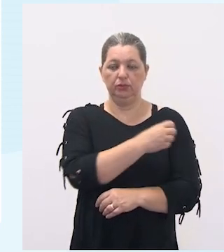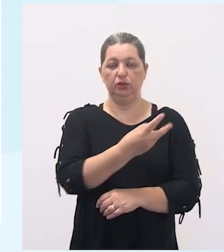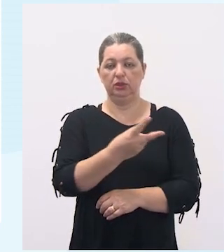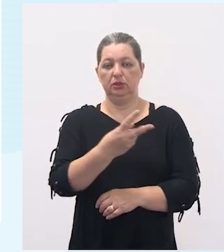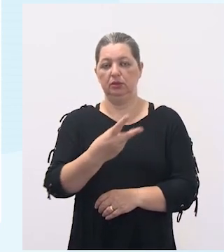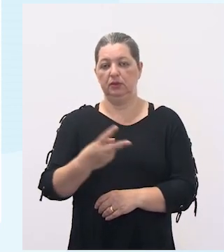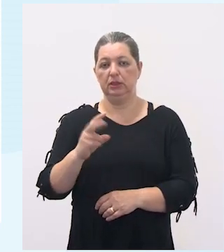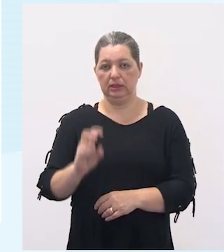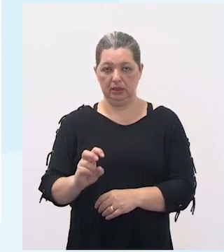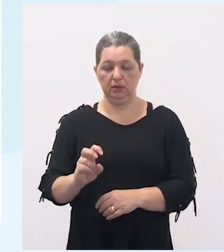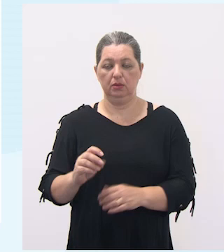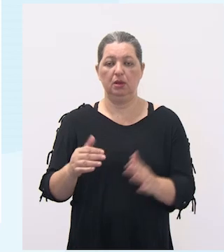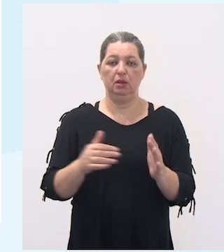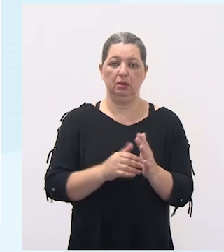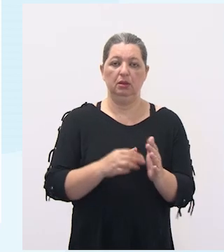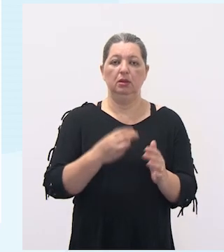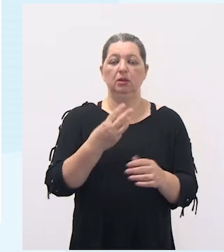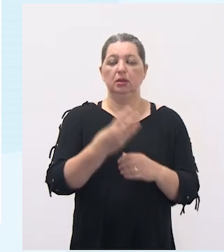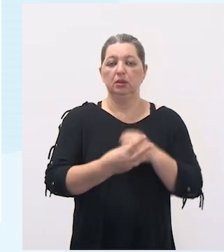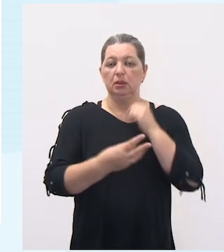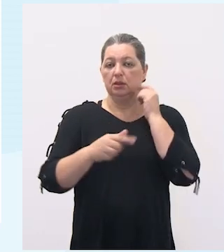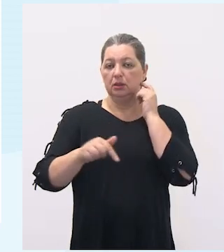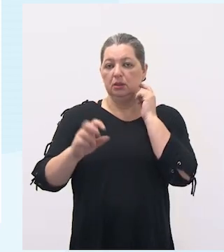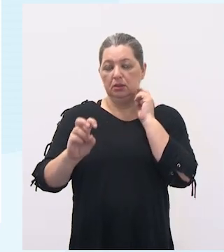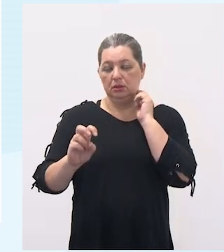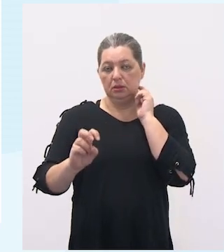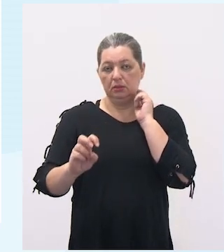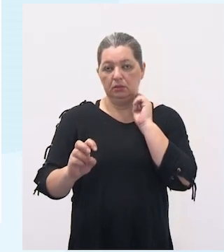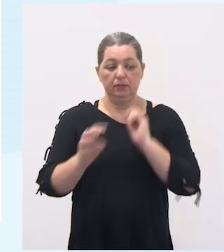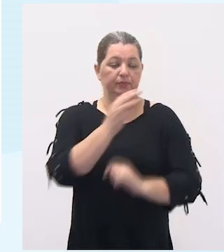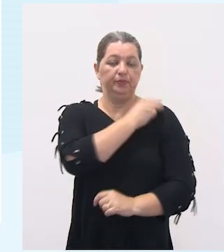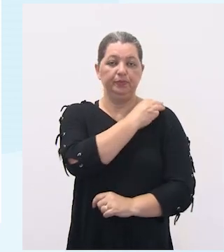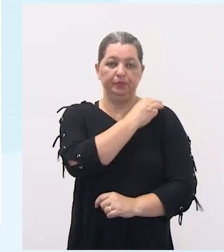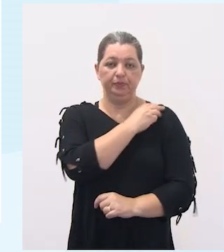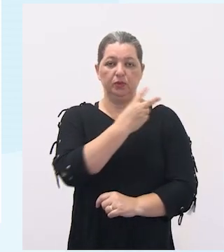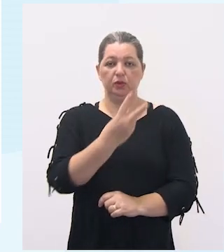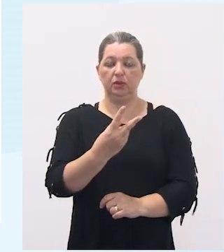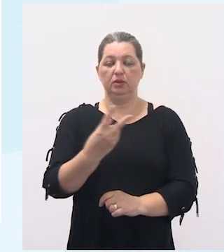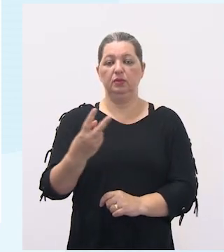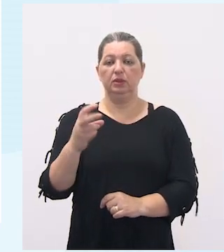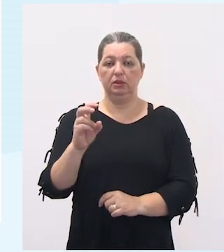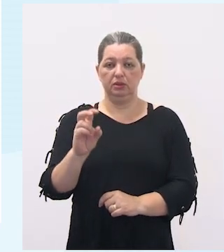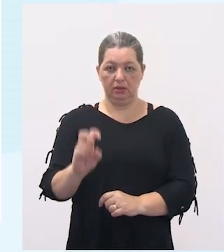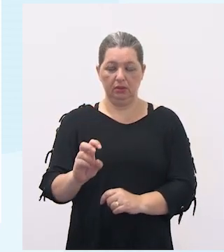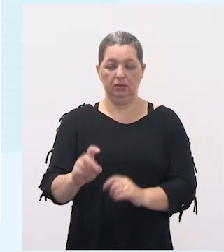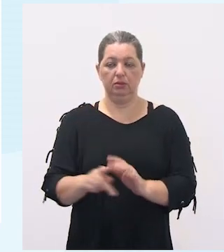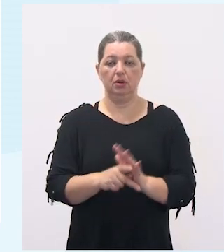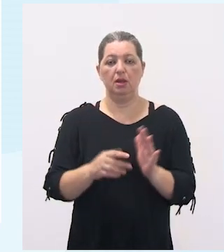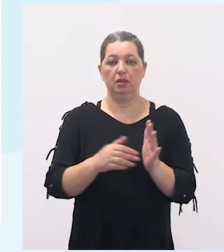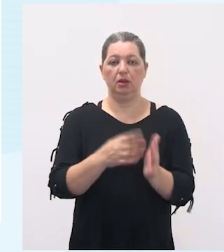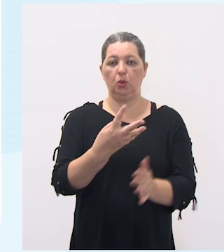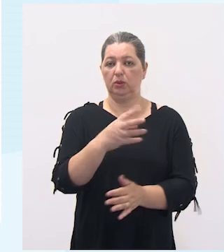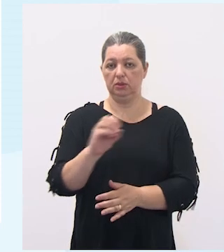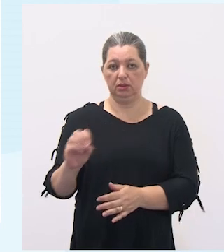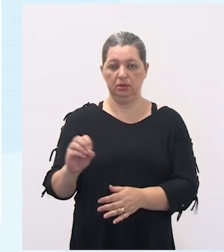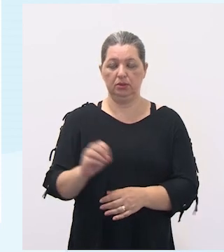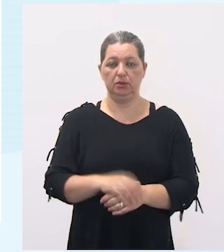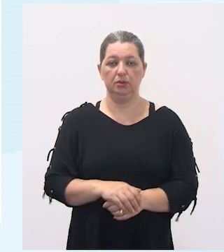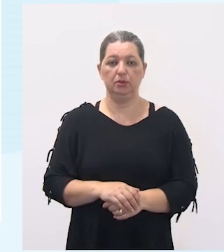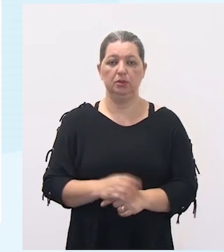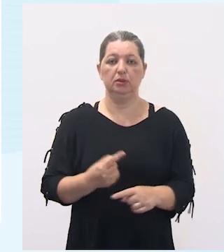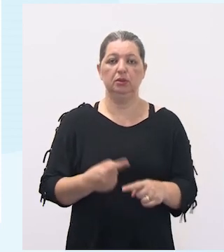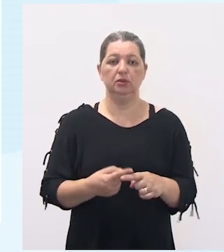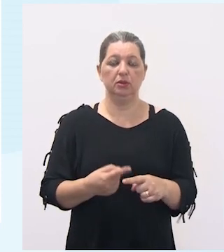até o intervalo de 375. Da 3ª série, de 225 até 400. E